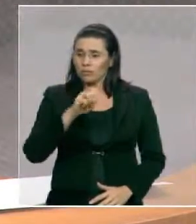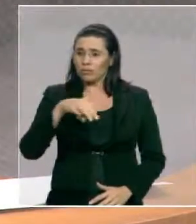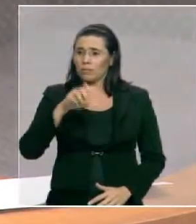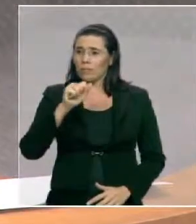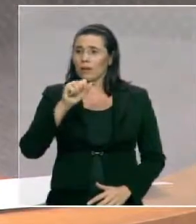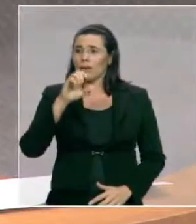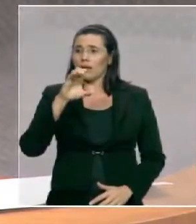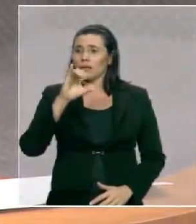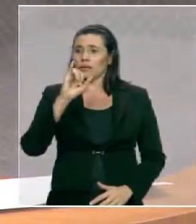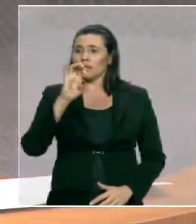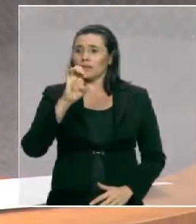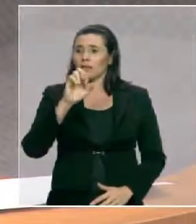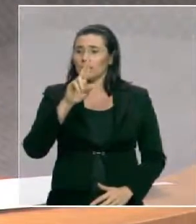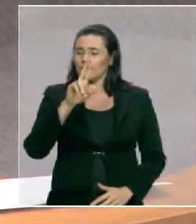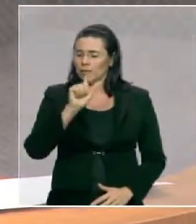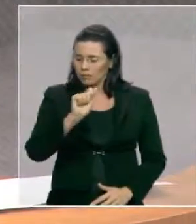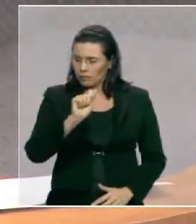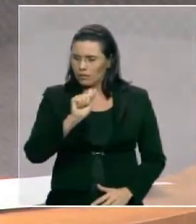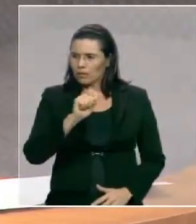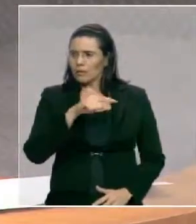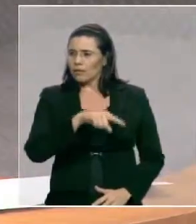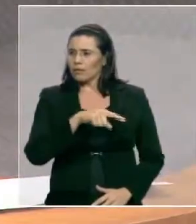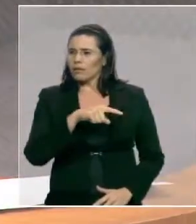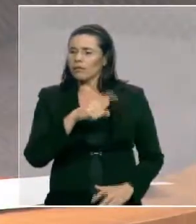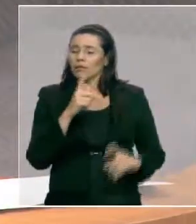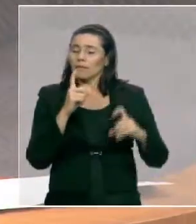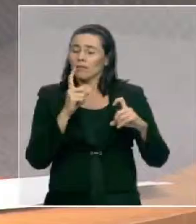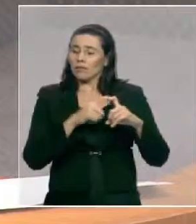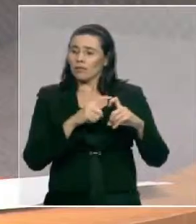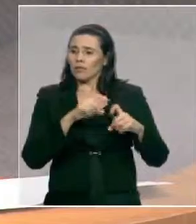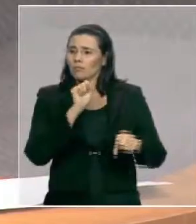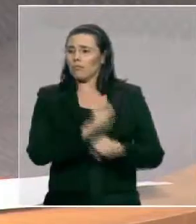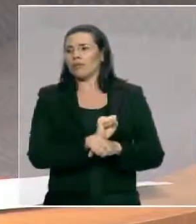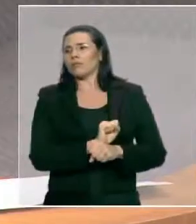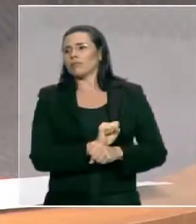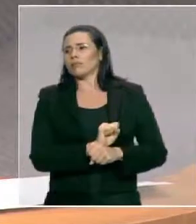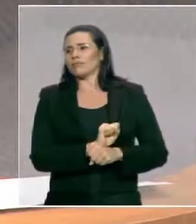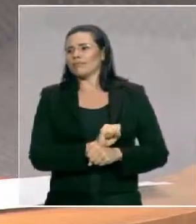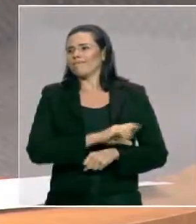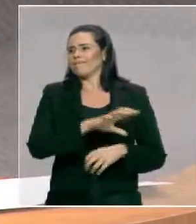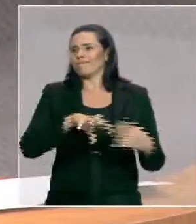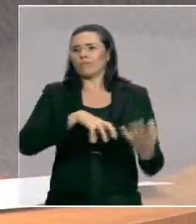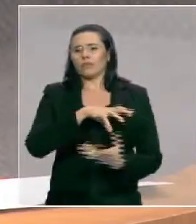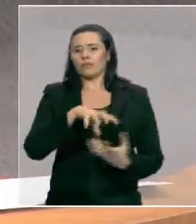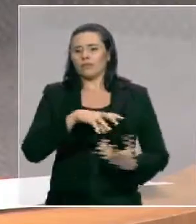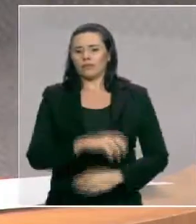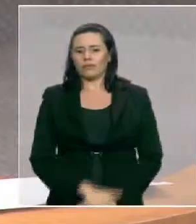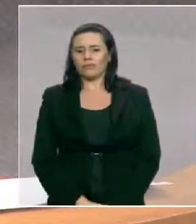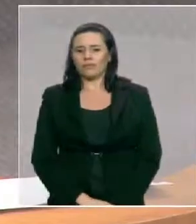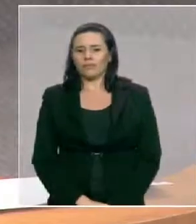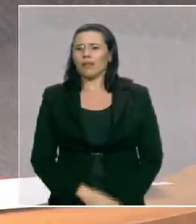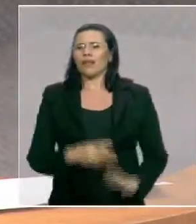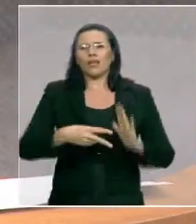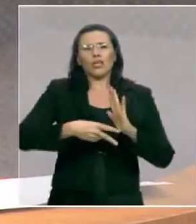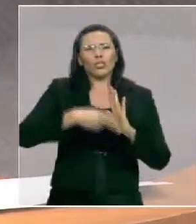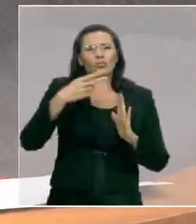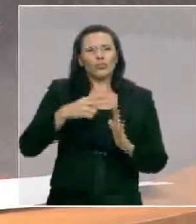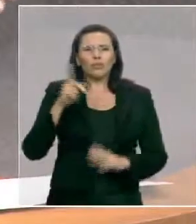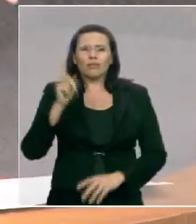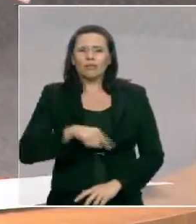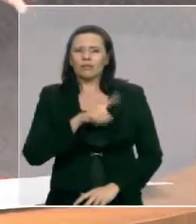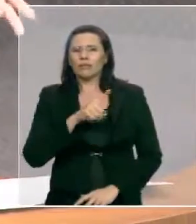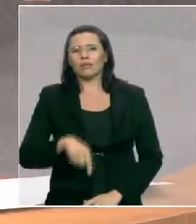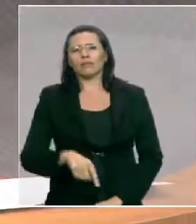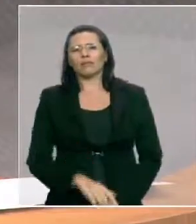Todos os dias eu subo nessa tribuna para falar cirurgias suspensas no Carlos Macieira, falta